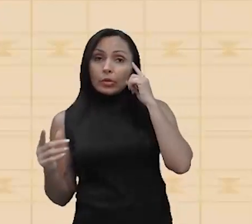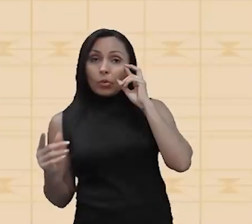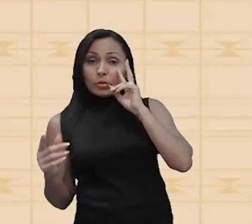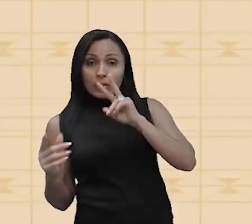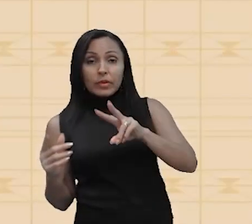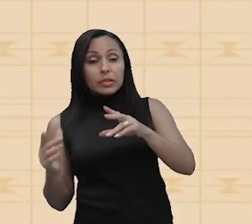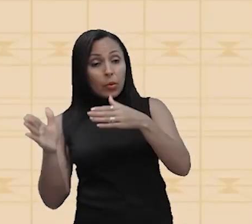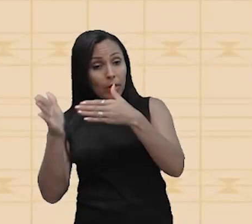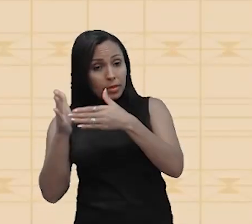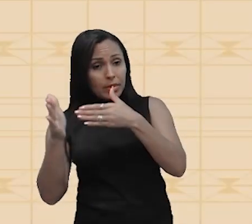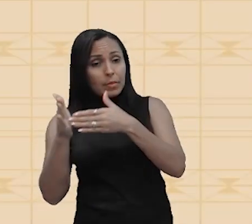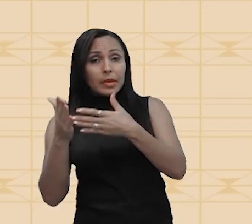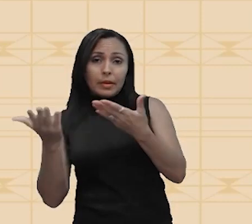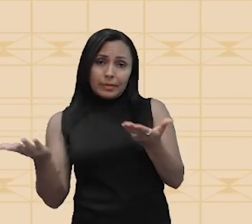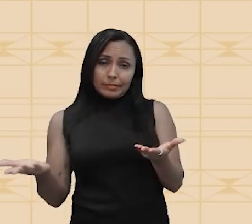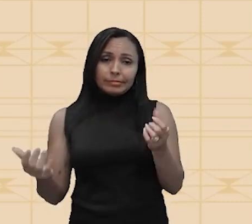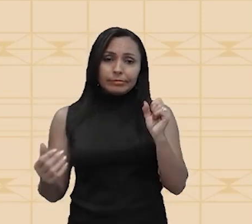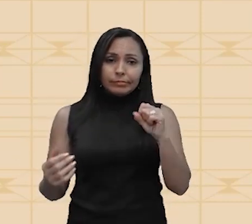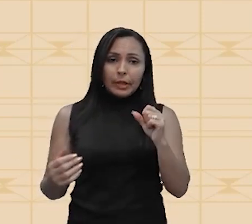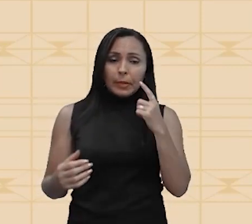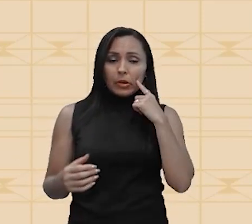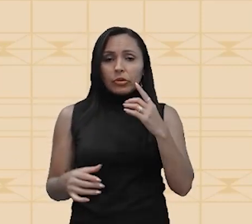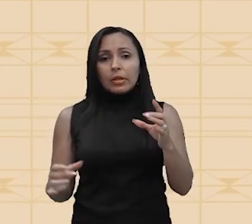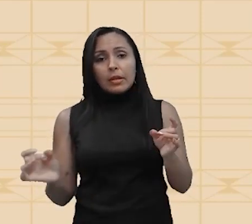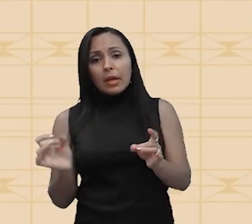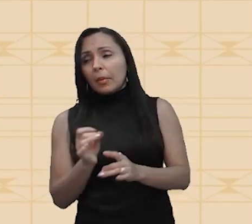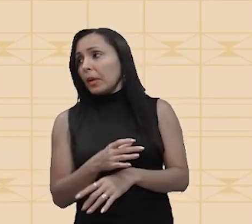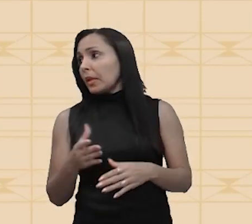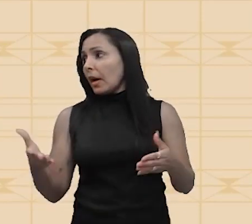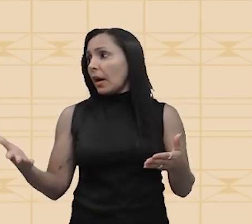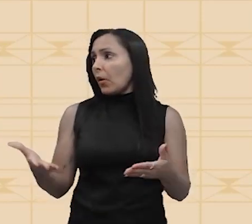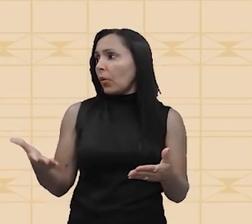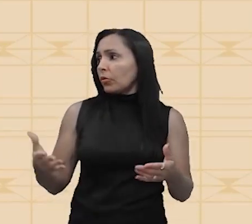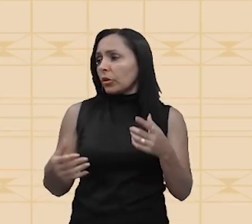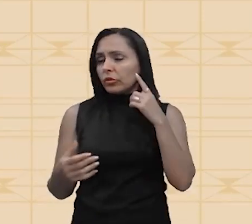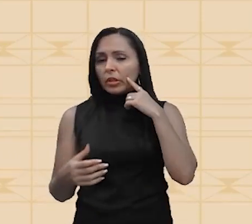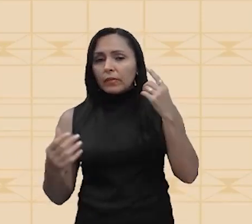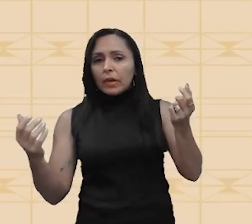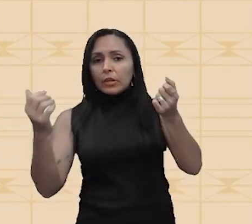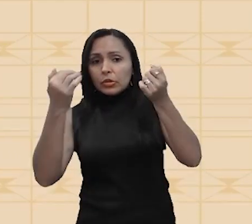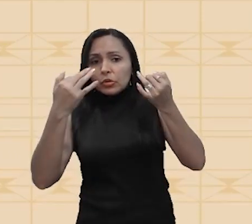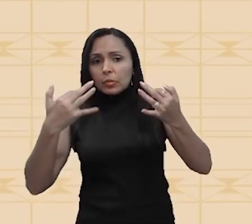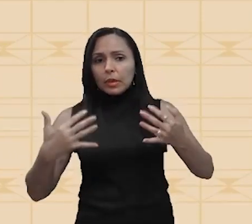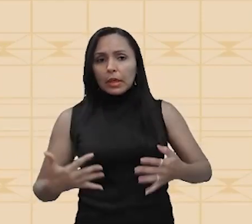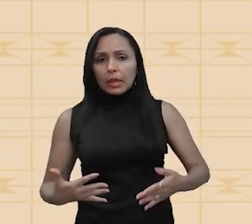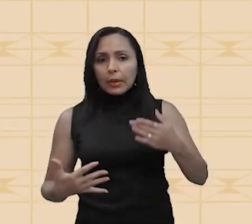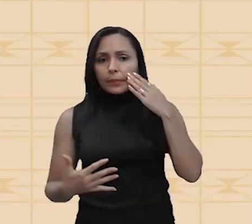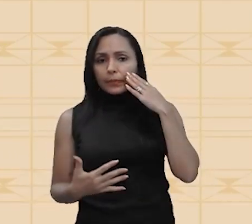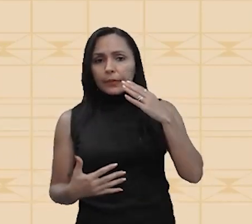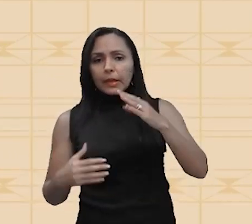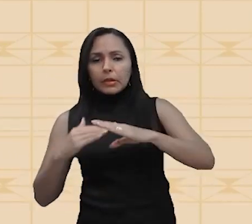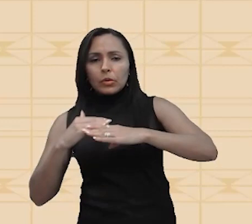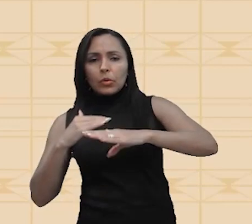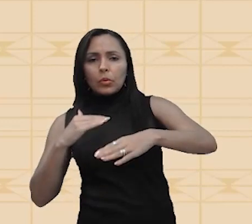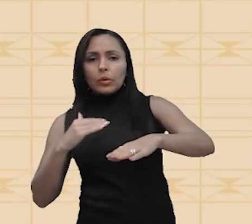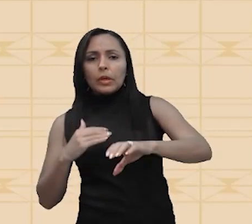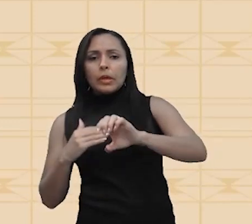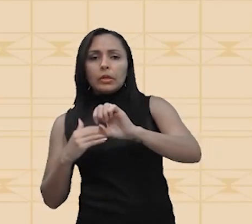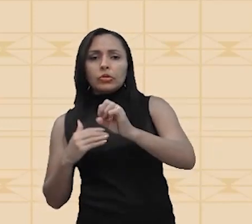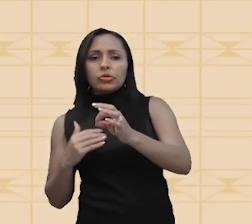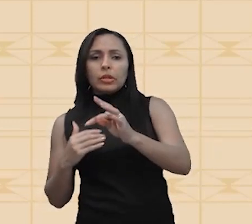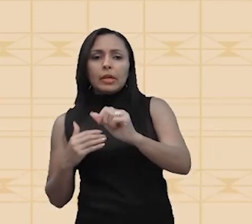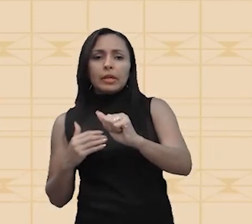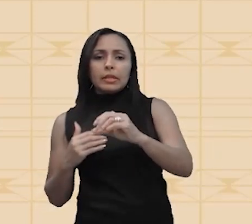isso que você não vê. E para a gente fechar nossa aula de hoje, a gente vai falar das ondas estacionárias, que são ondas que são